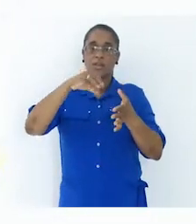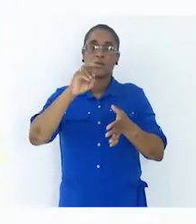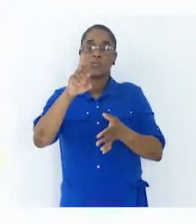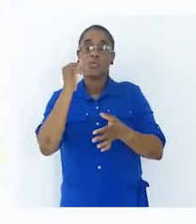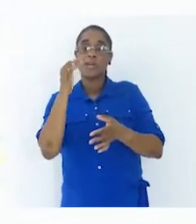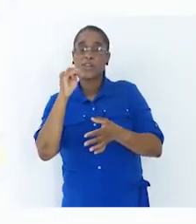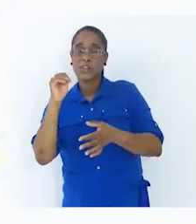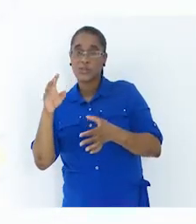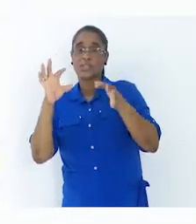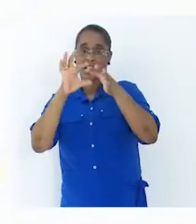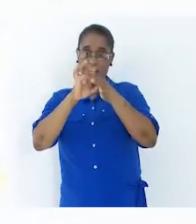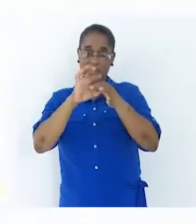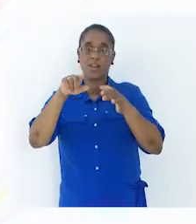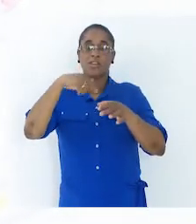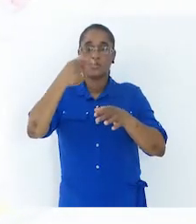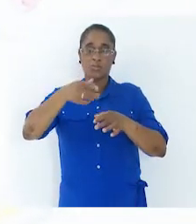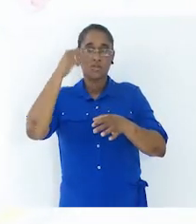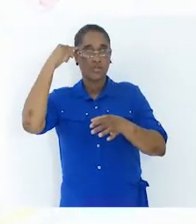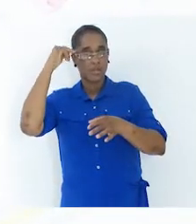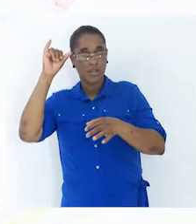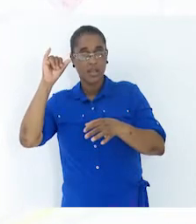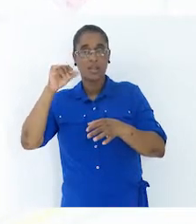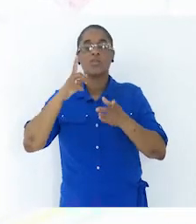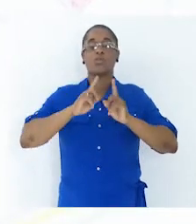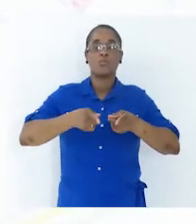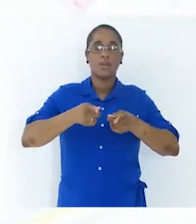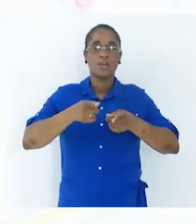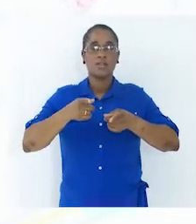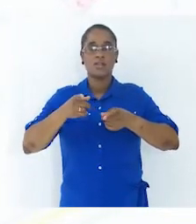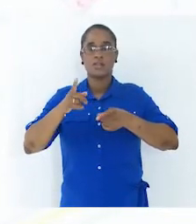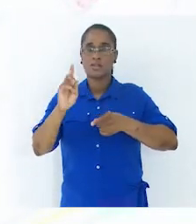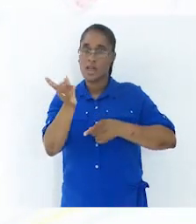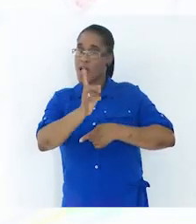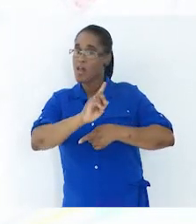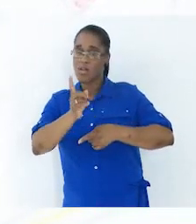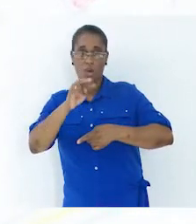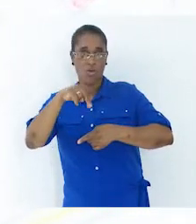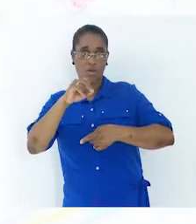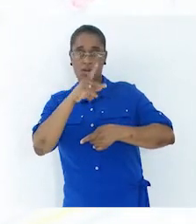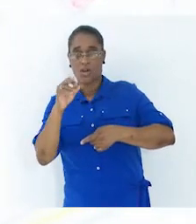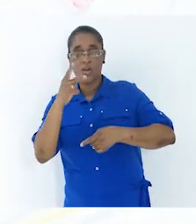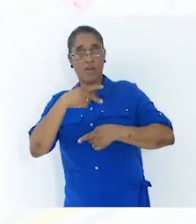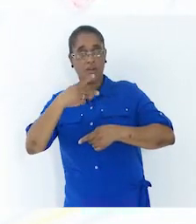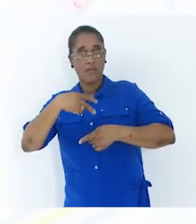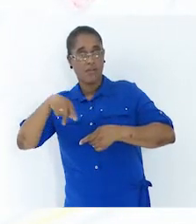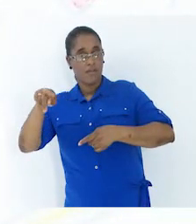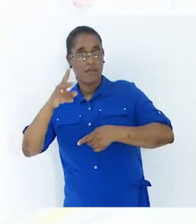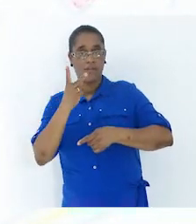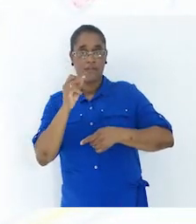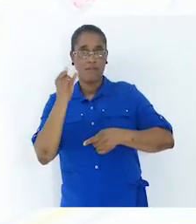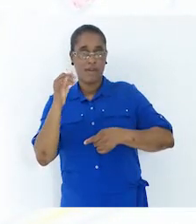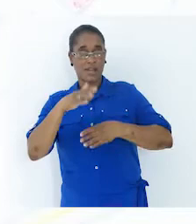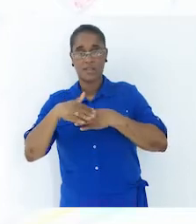depois outra ideia que começa, não vais sair. Portanto, esta é a segunda